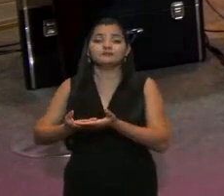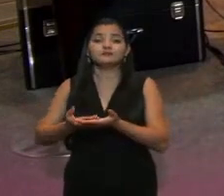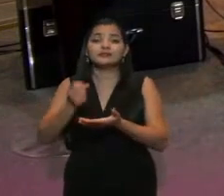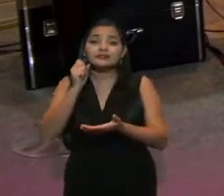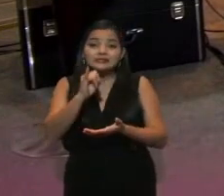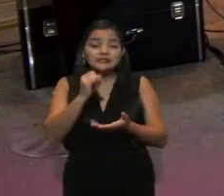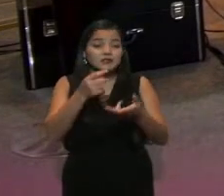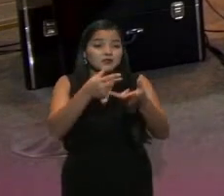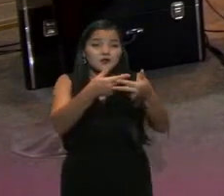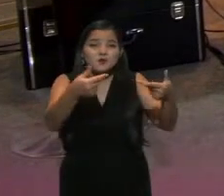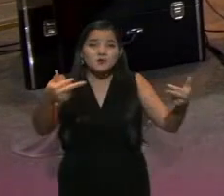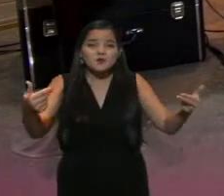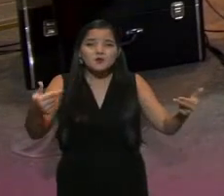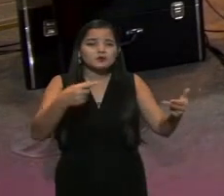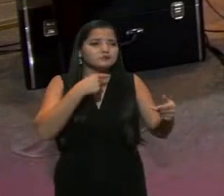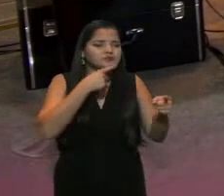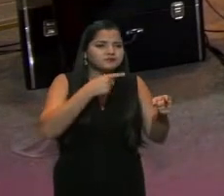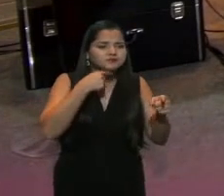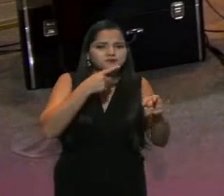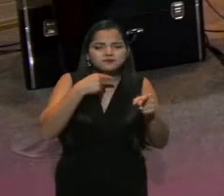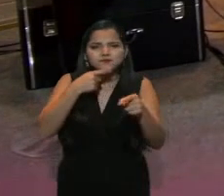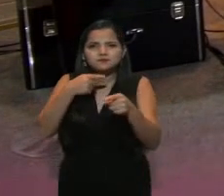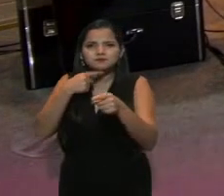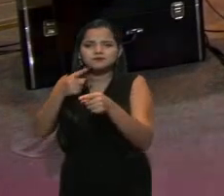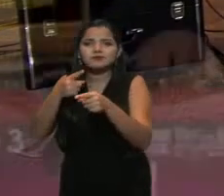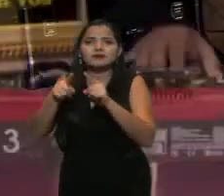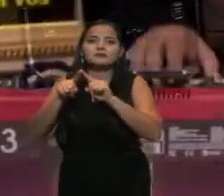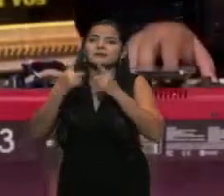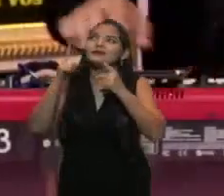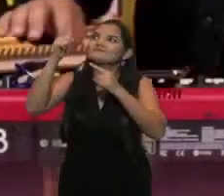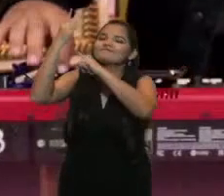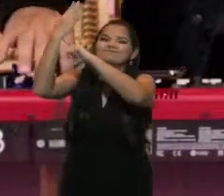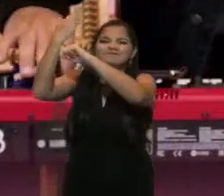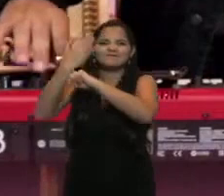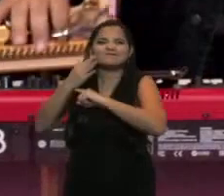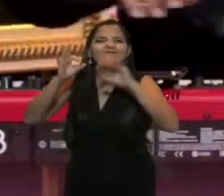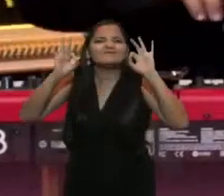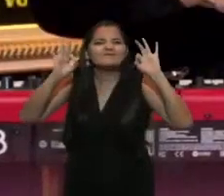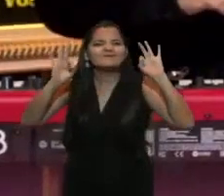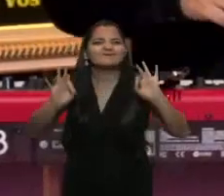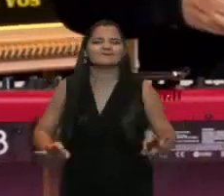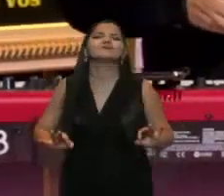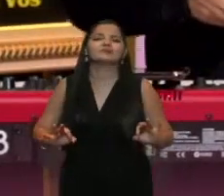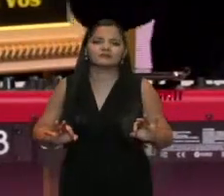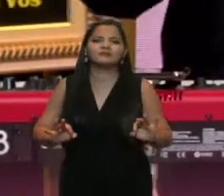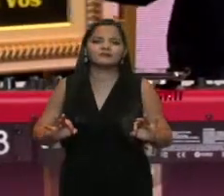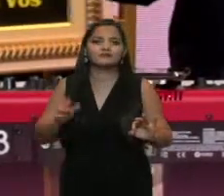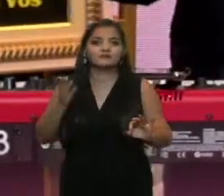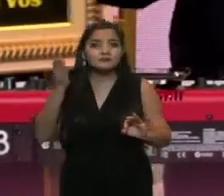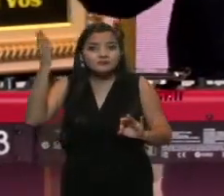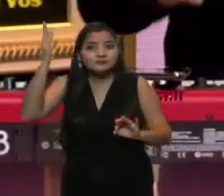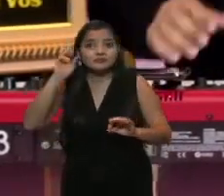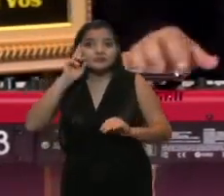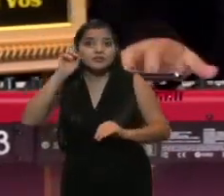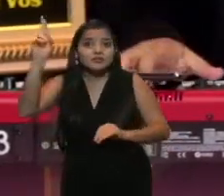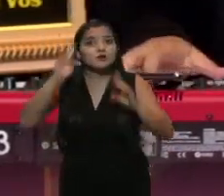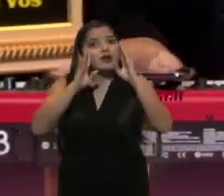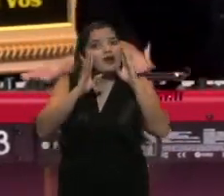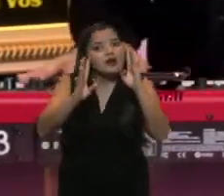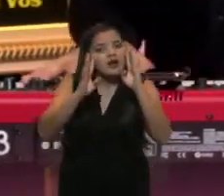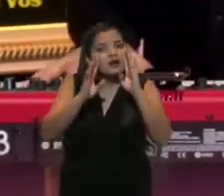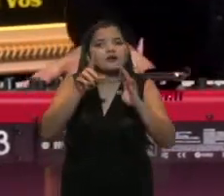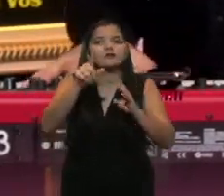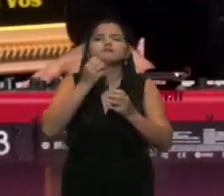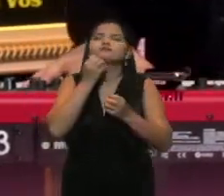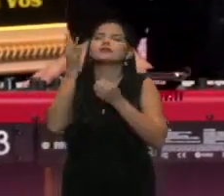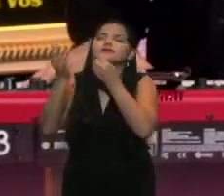fechado, mas as comportas do céu estão abertas na Tua direção, porque o Senhor escuta o Teu clamor. O salmista diz